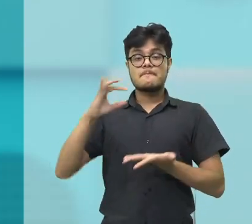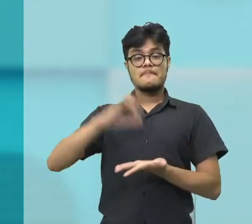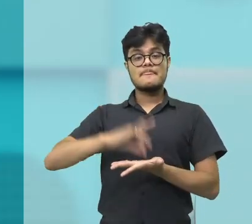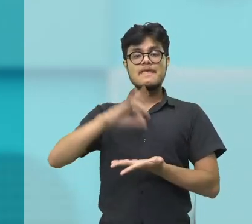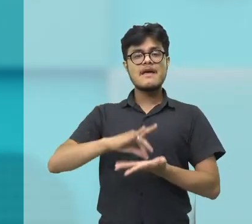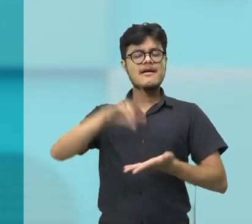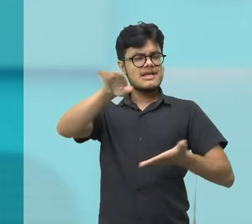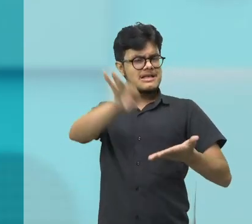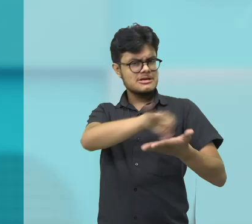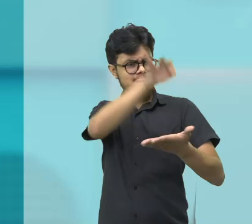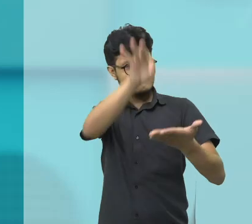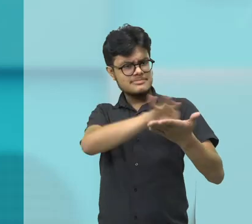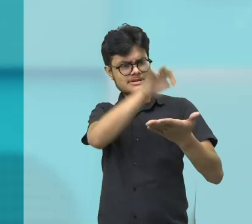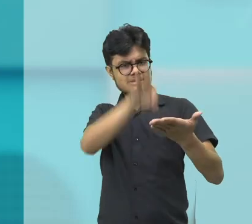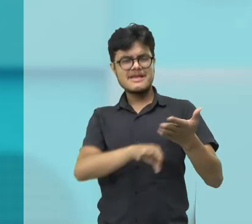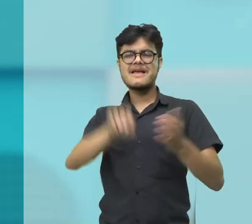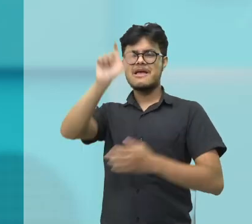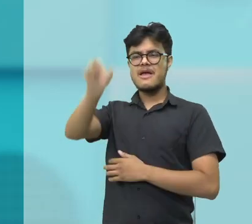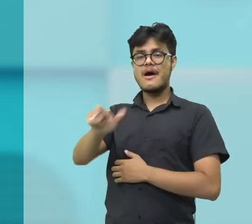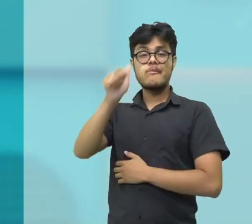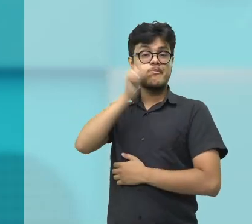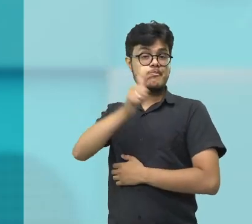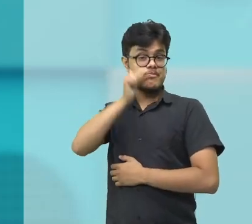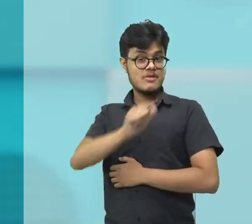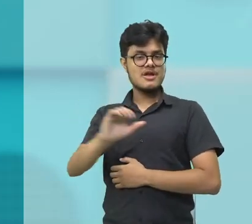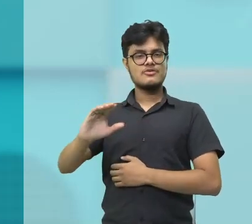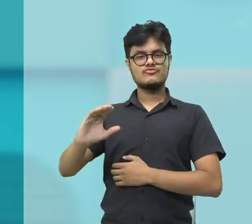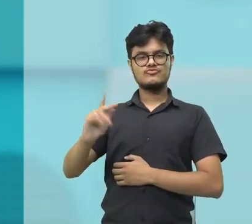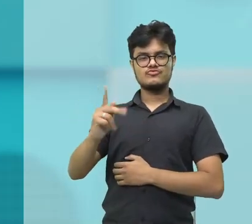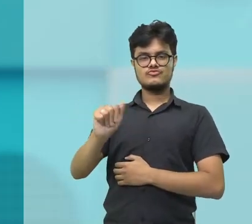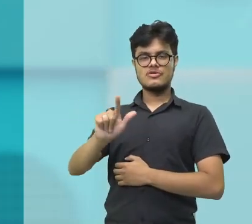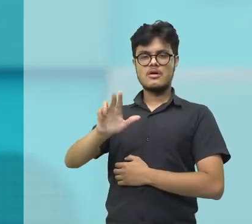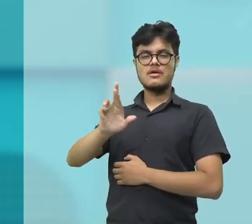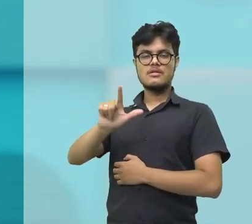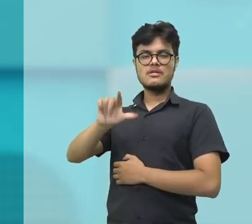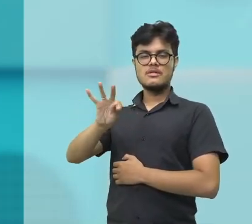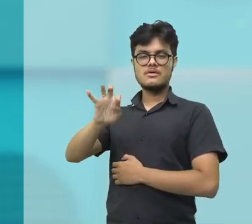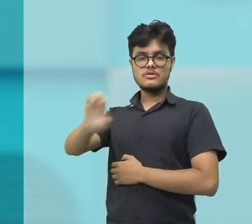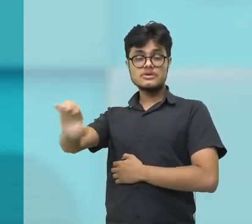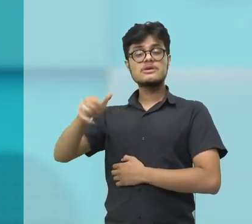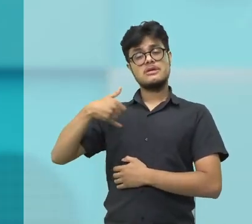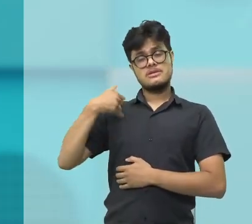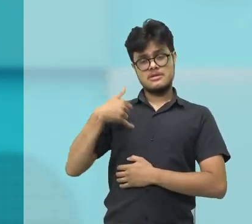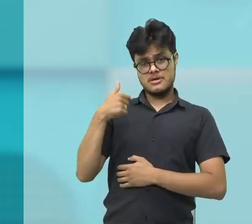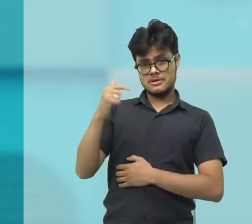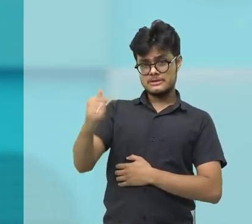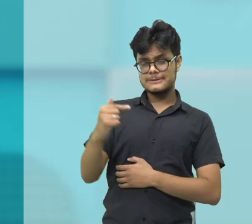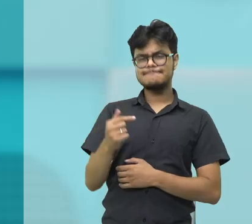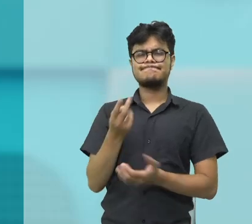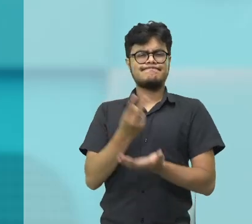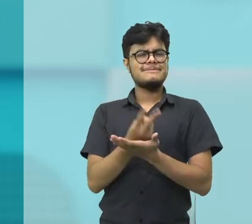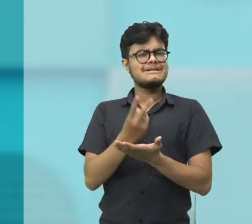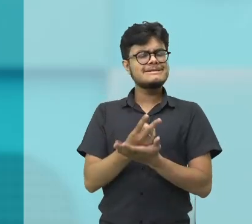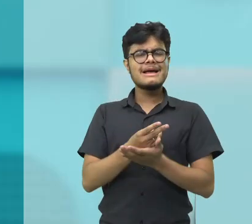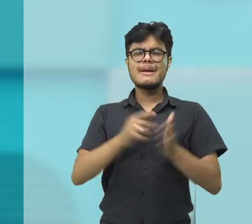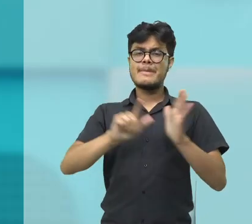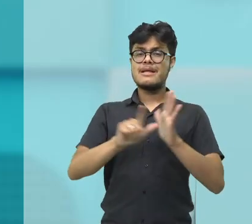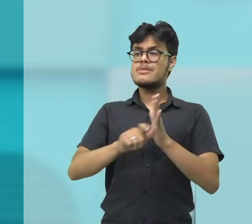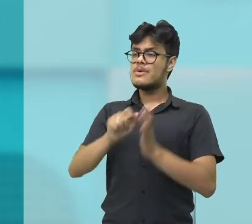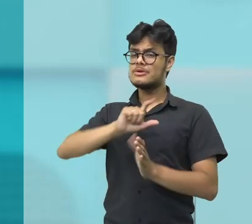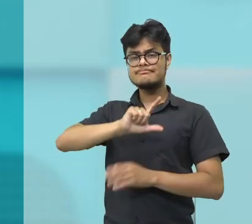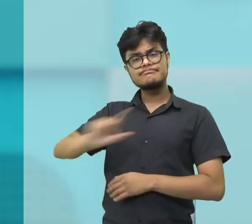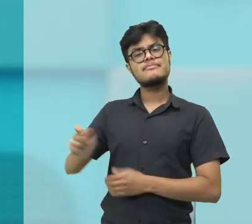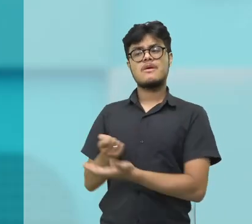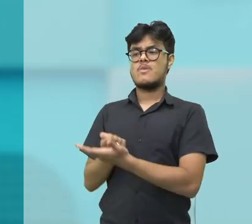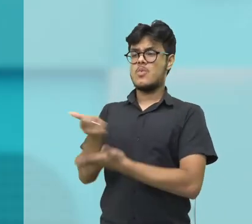foi escrita, né, pela Charlotte. Ela é uma criança de 7 anos que todas as vezes que ela ia, né, comprar